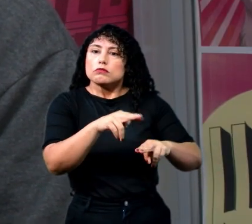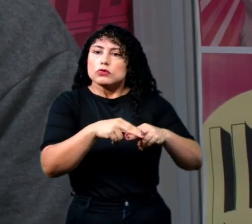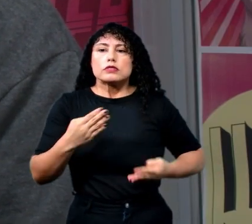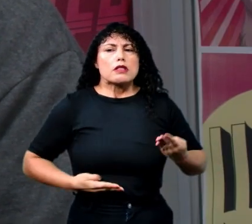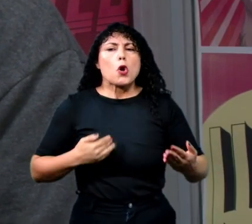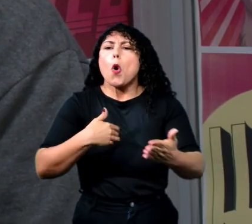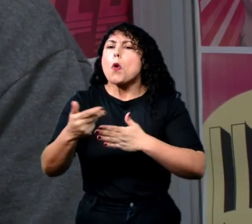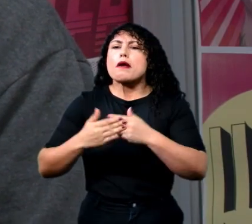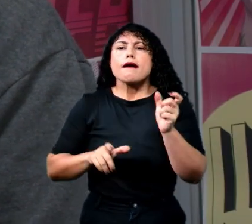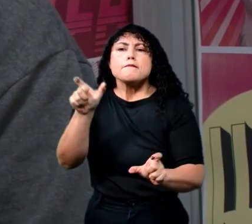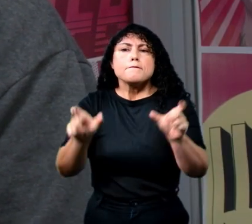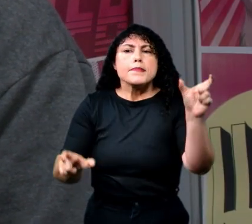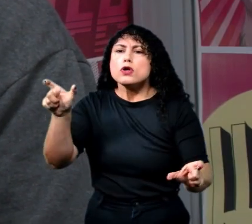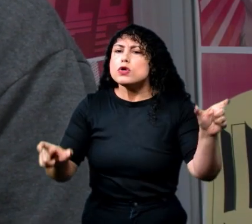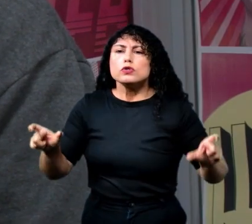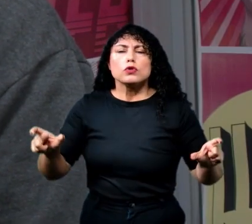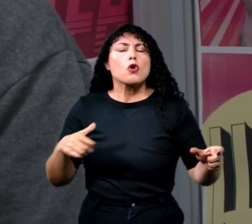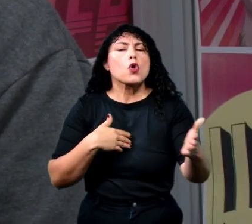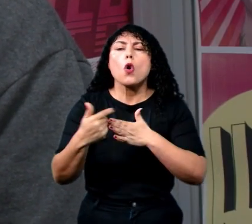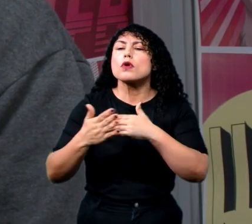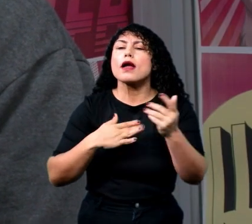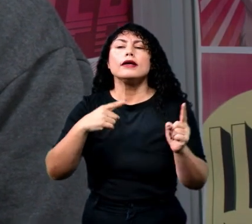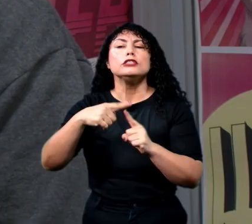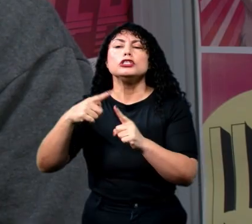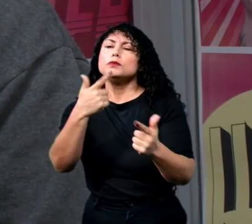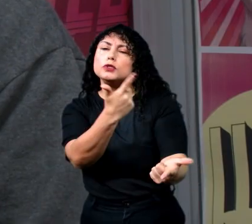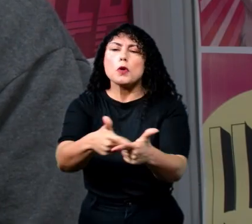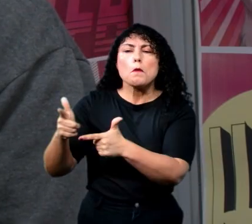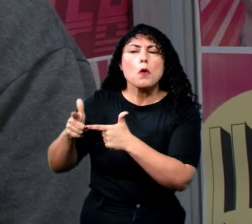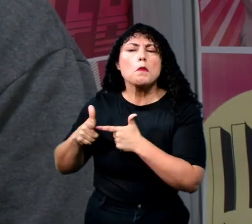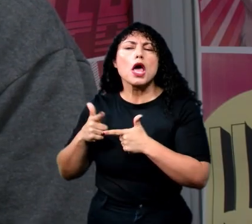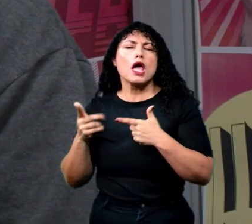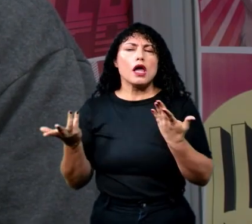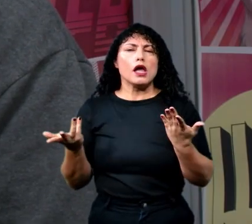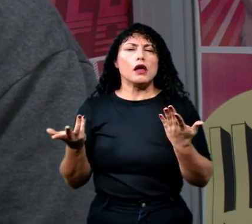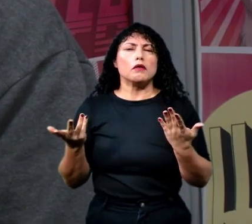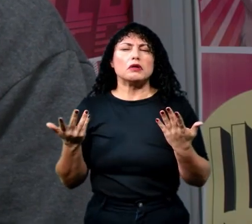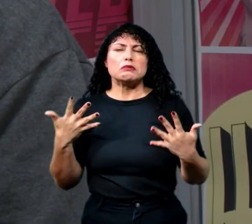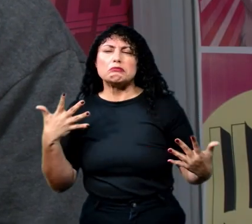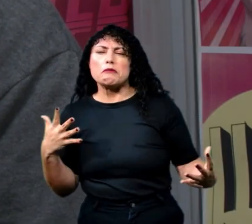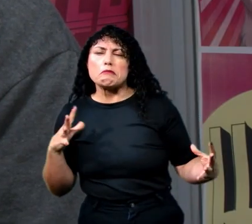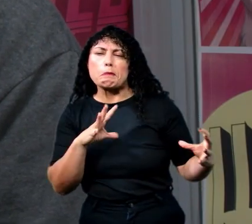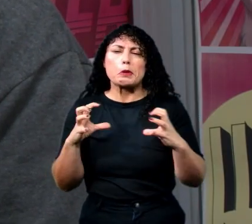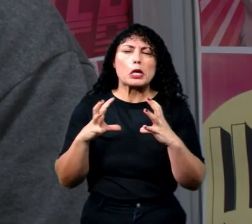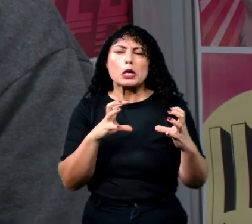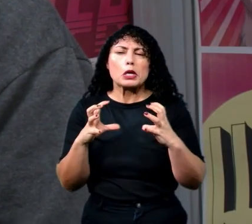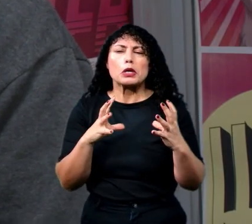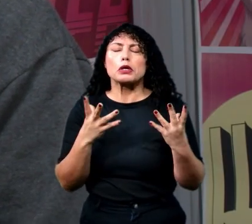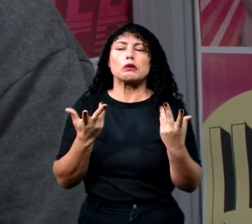cidadão, né, que tiver algum tipo de problema, que teve algum atrito, né, vamos